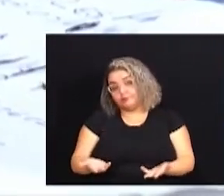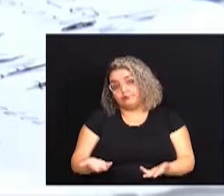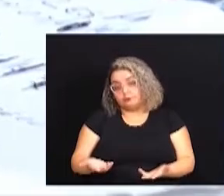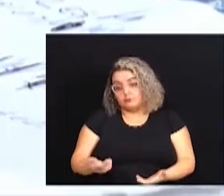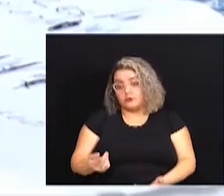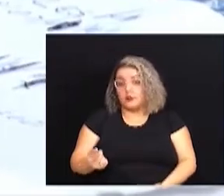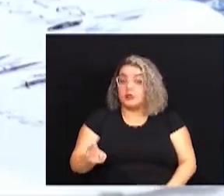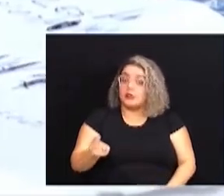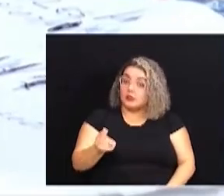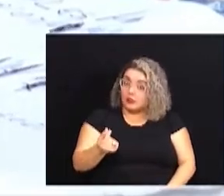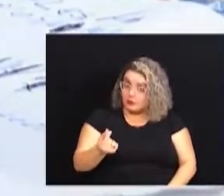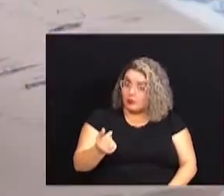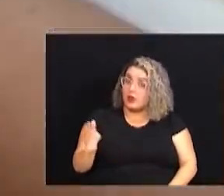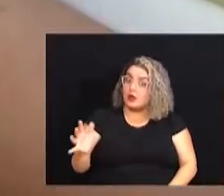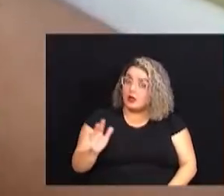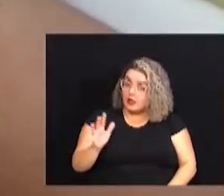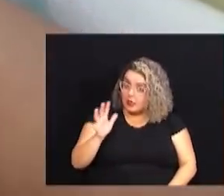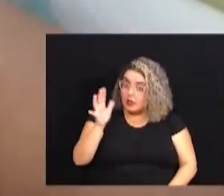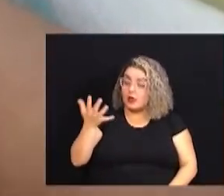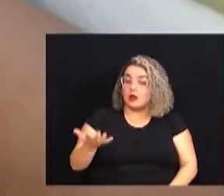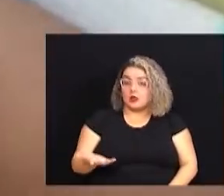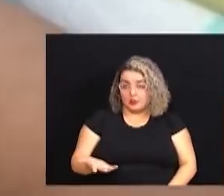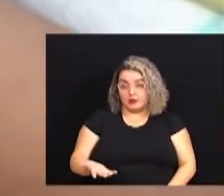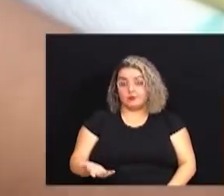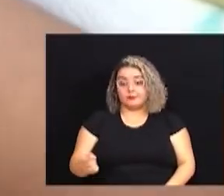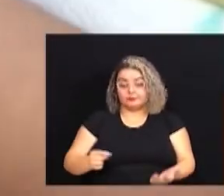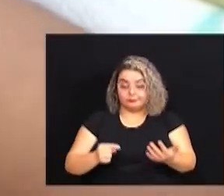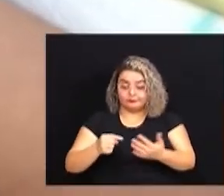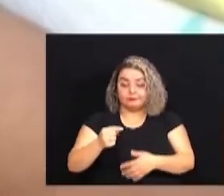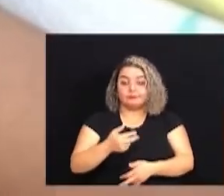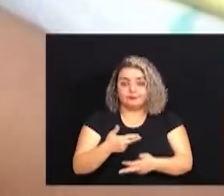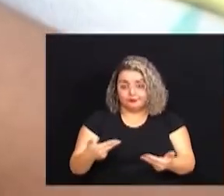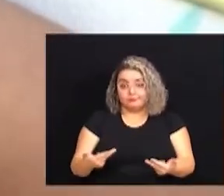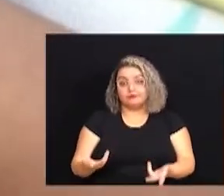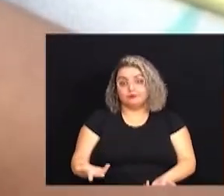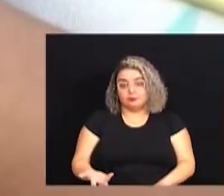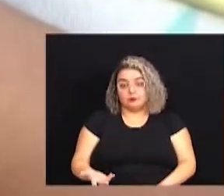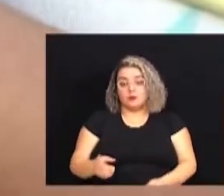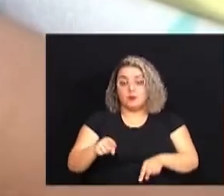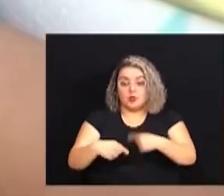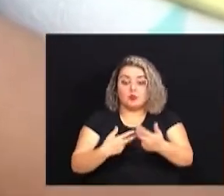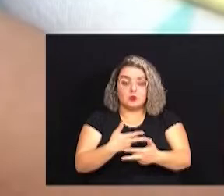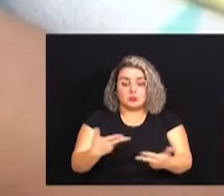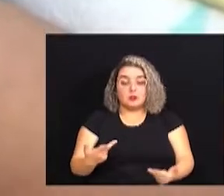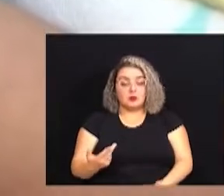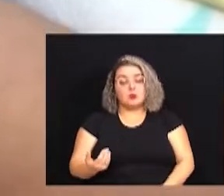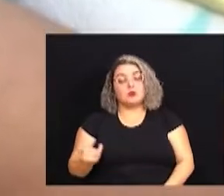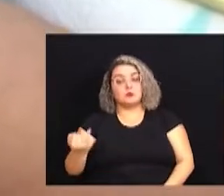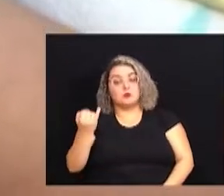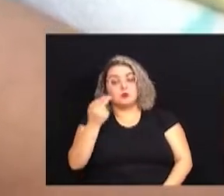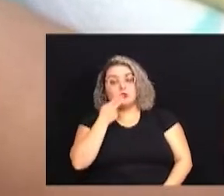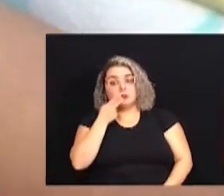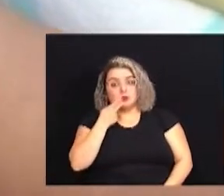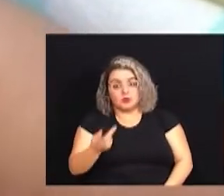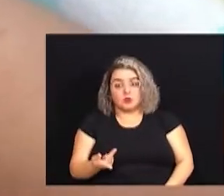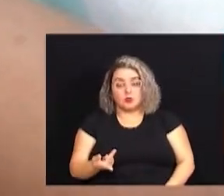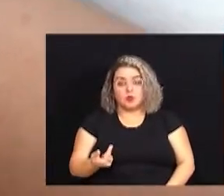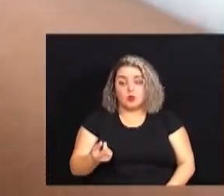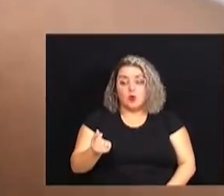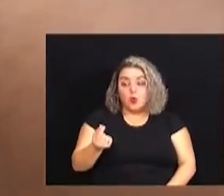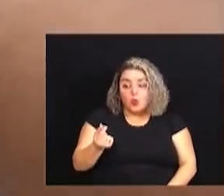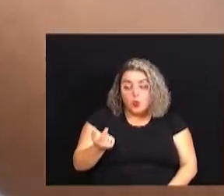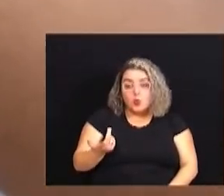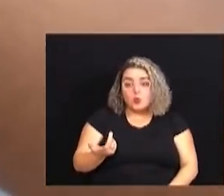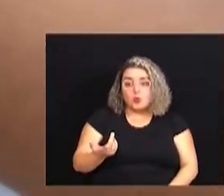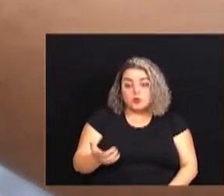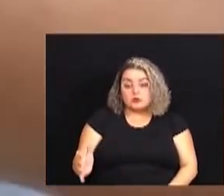é um valor relativamente alto, considerando esses fatores. Uma outra coisa interessante a se colocar é que o preço,